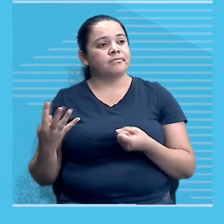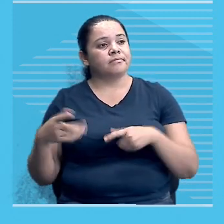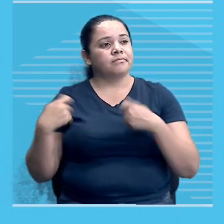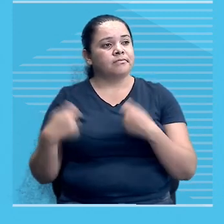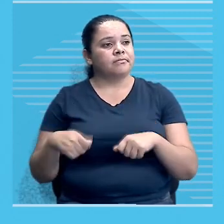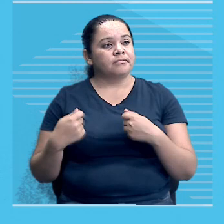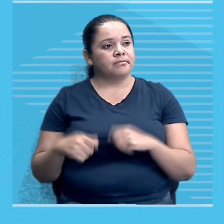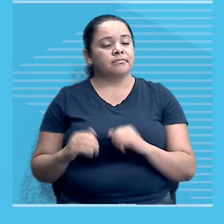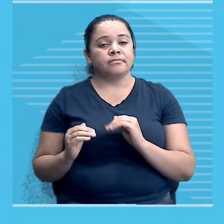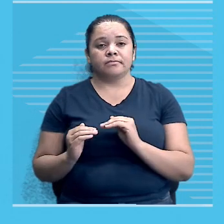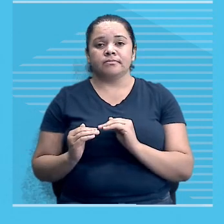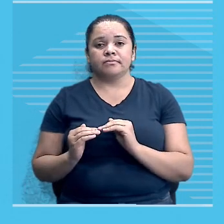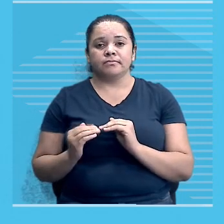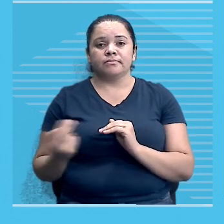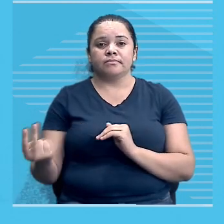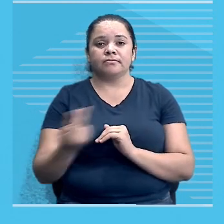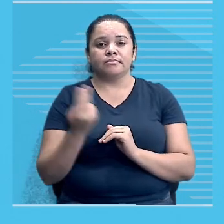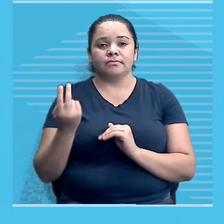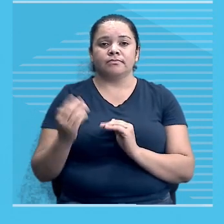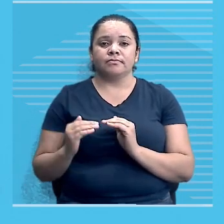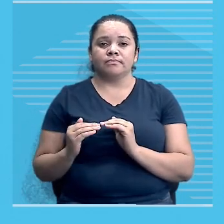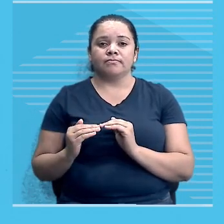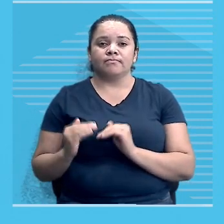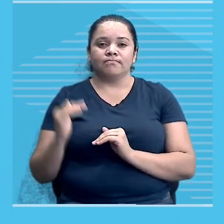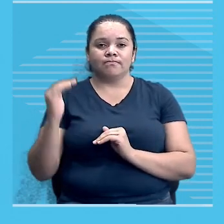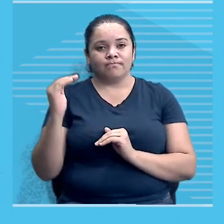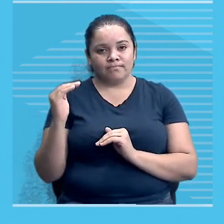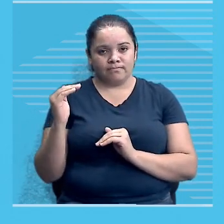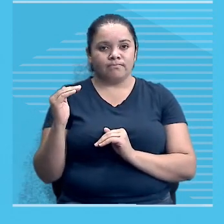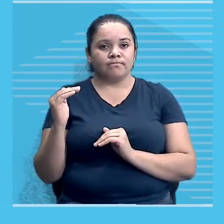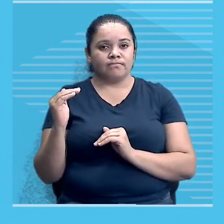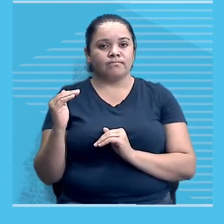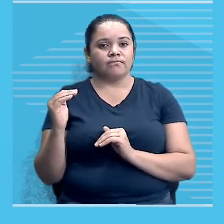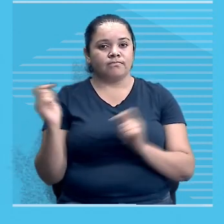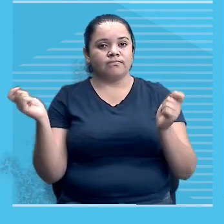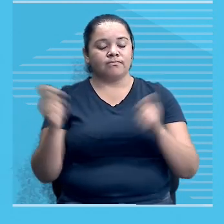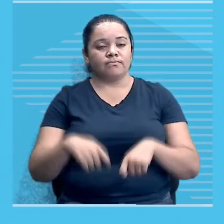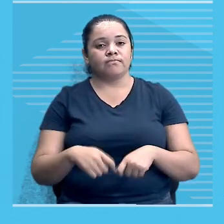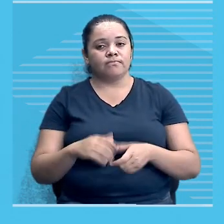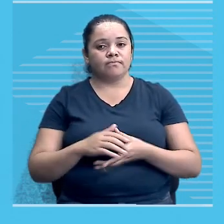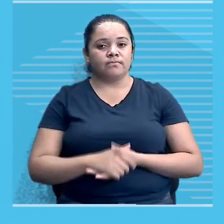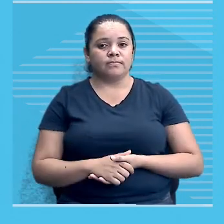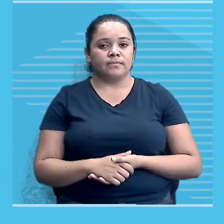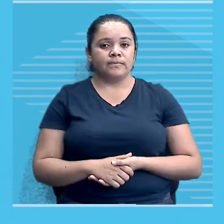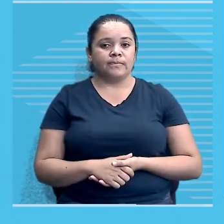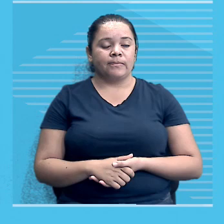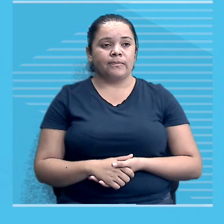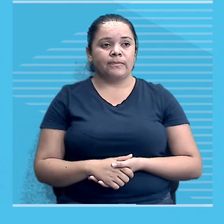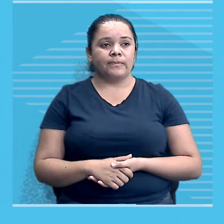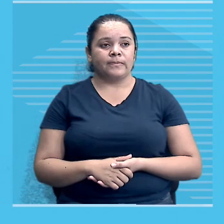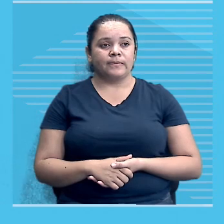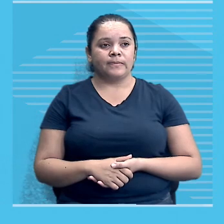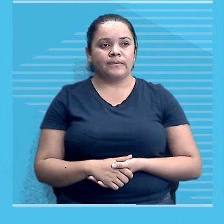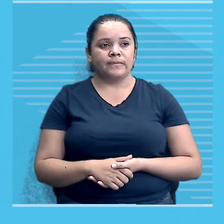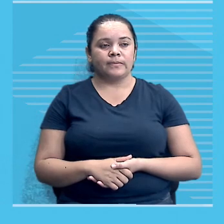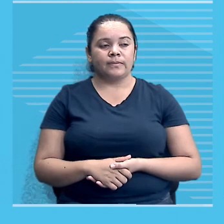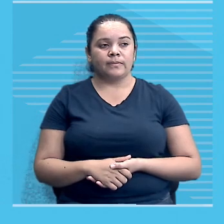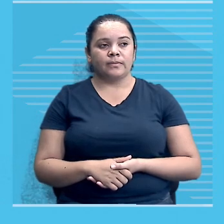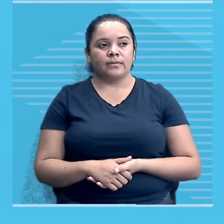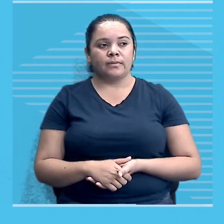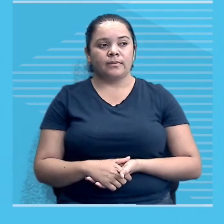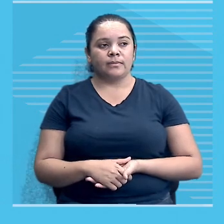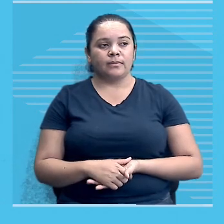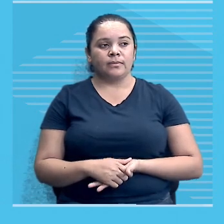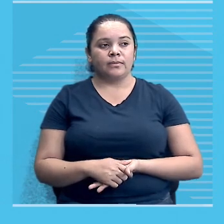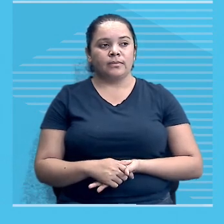ser o maior valor possível o meu expoente tem que ser o maior valor